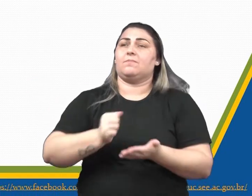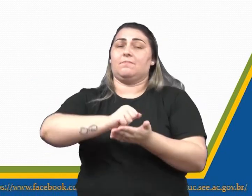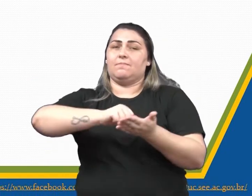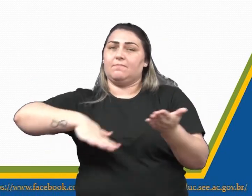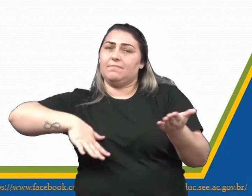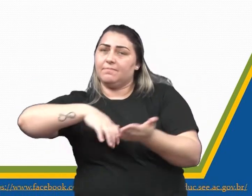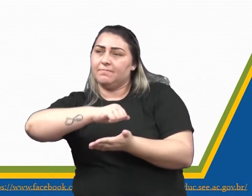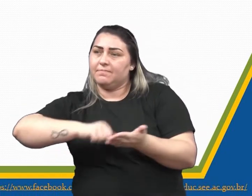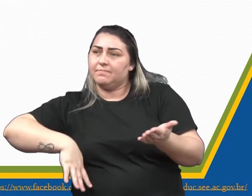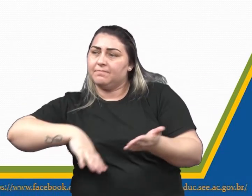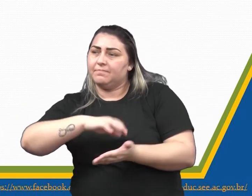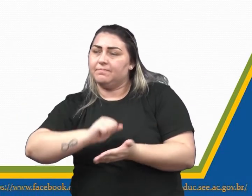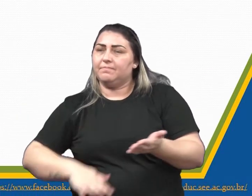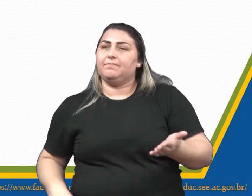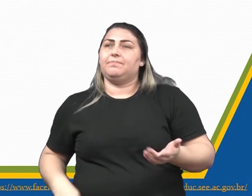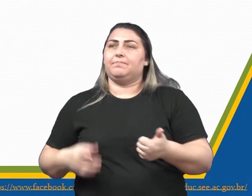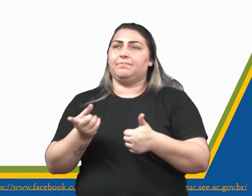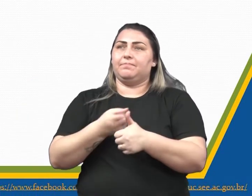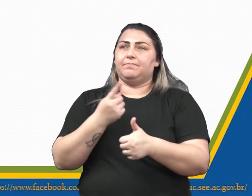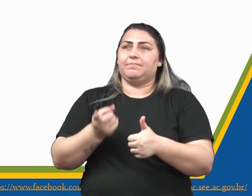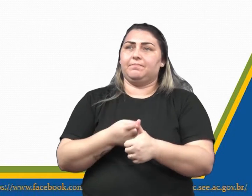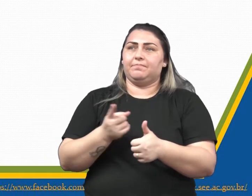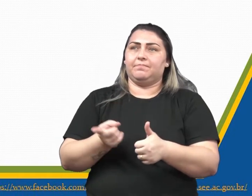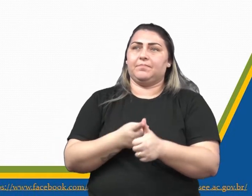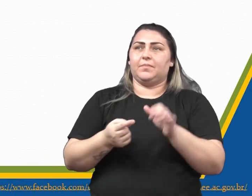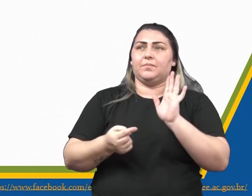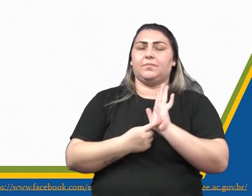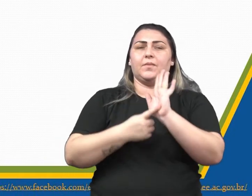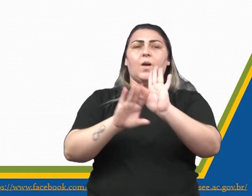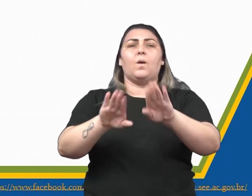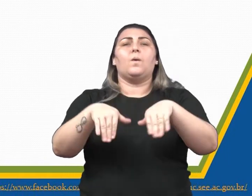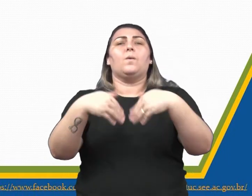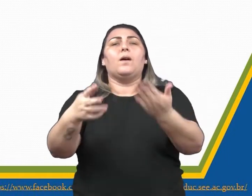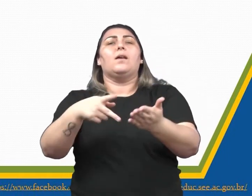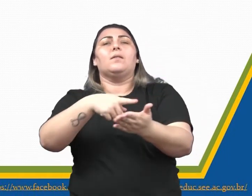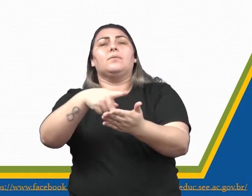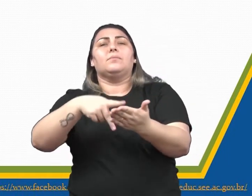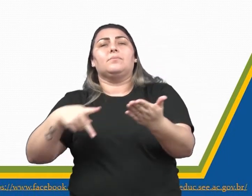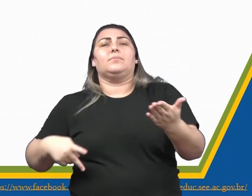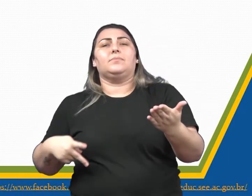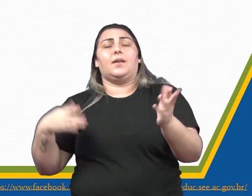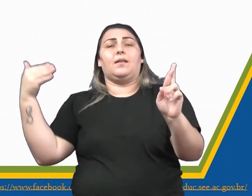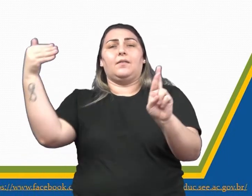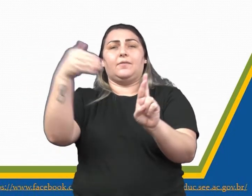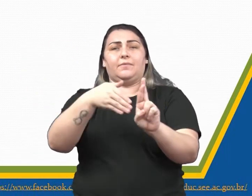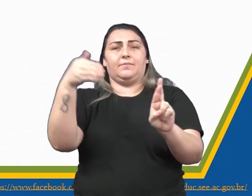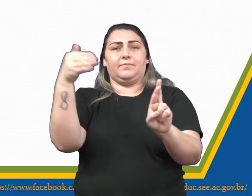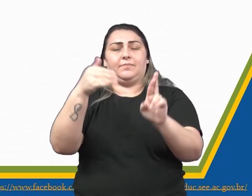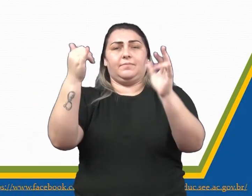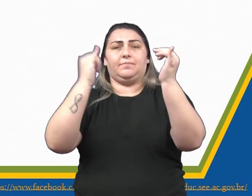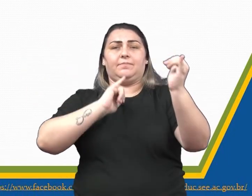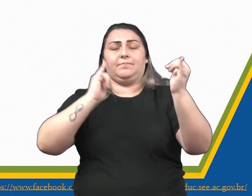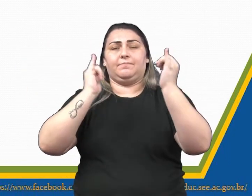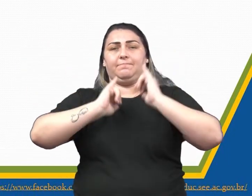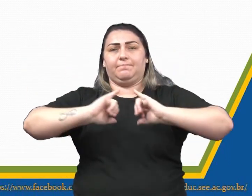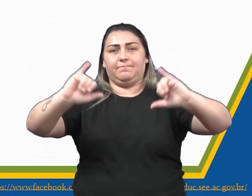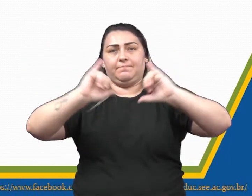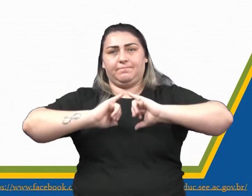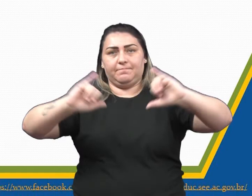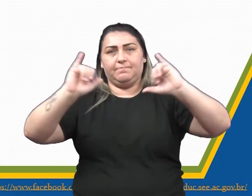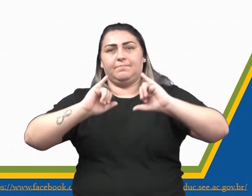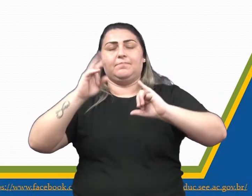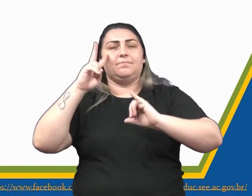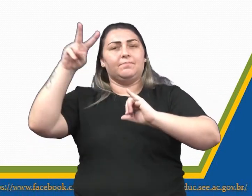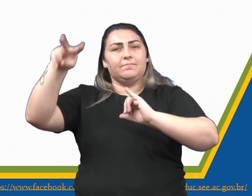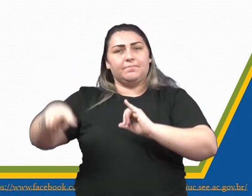exercitando. Questão 1. Indique sobre quais poemas se referem às informações dadas a seguir. Você vai